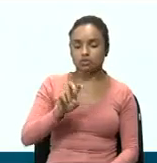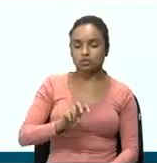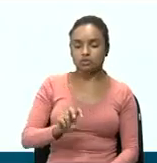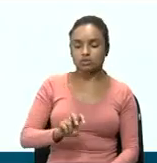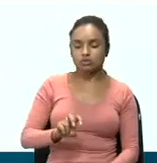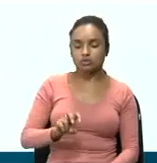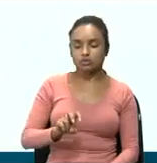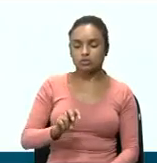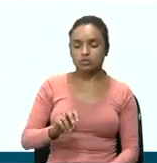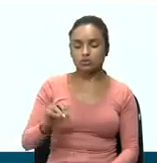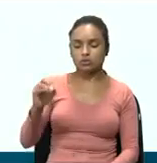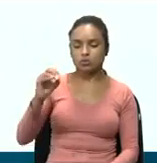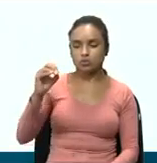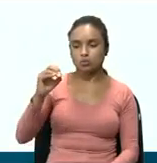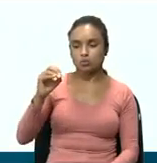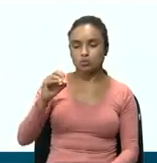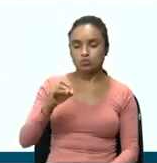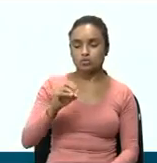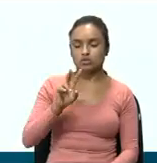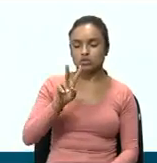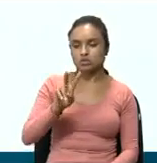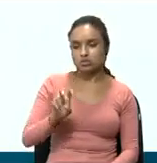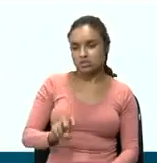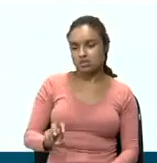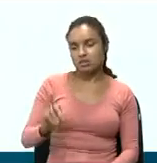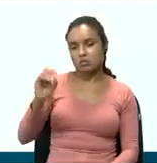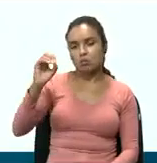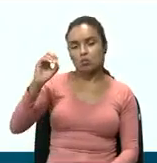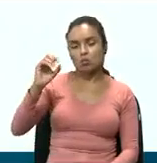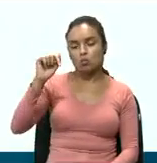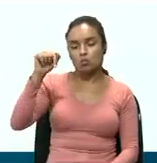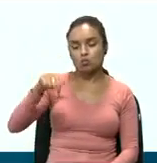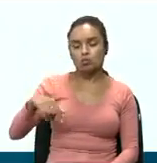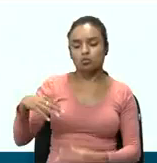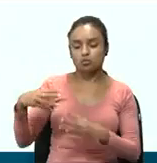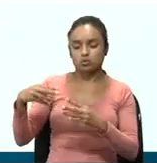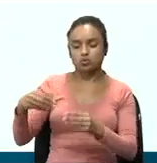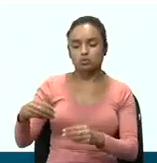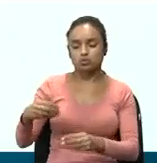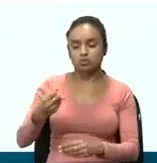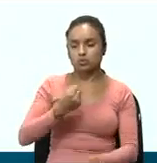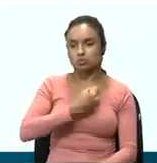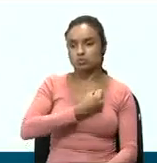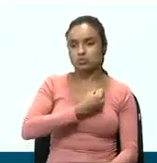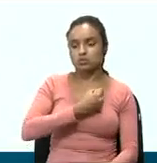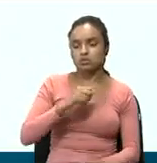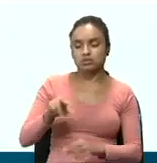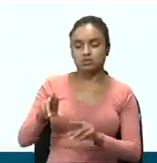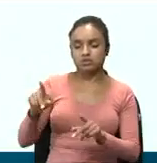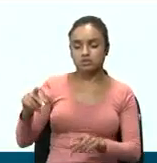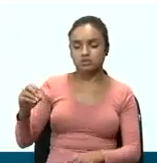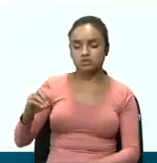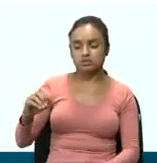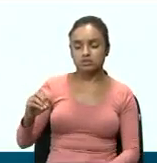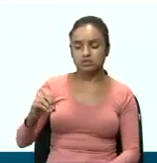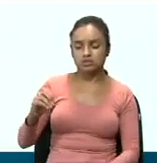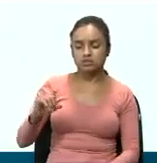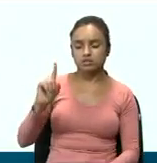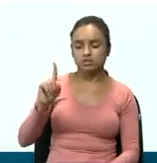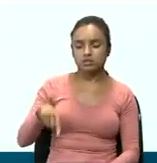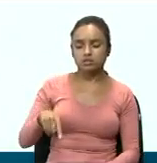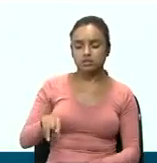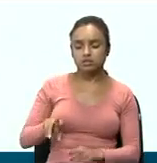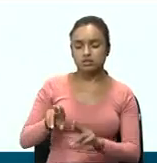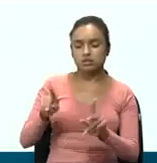elevado a 0. Como a base é diferente de 0, todo número elevado a 0 diferente, essa base sendo diferente de